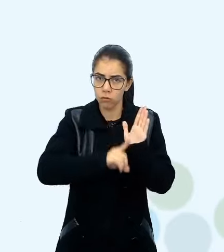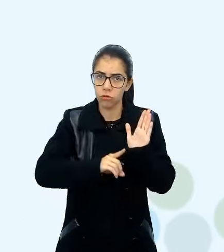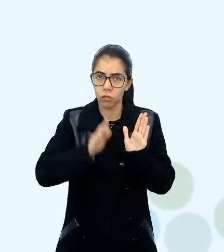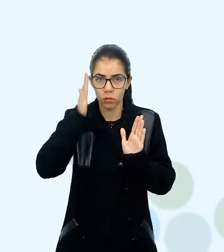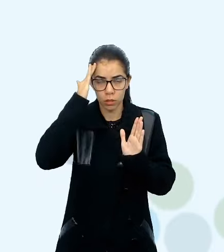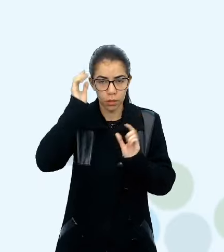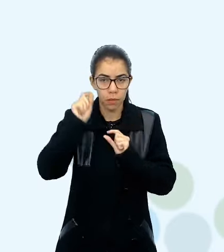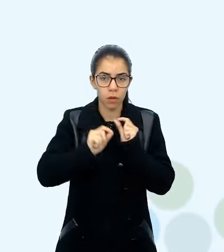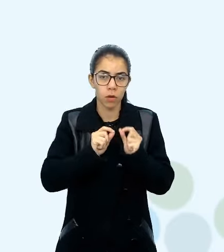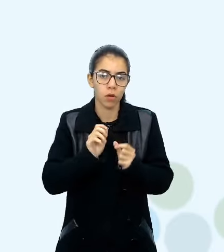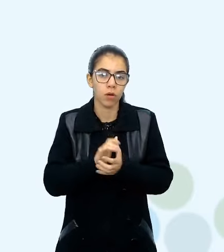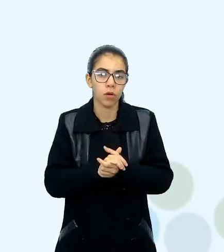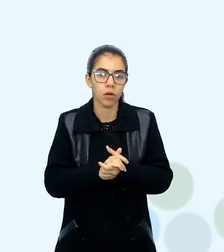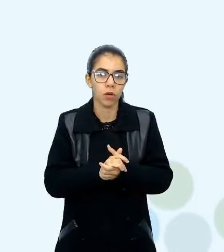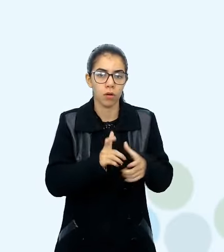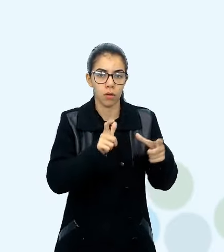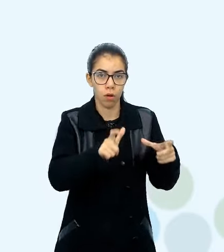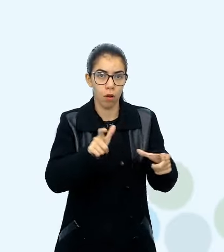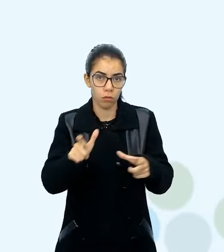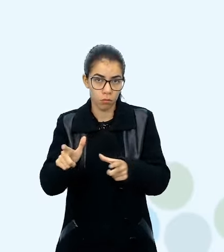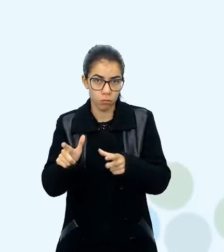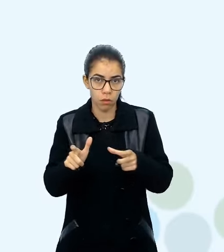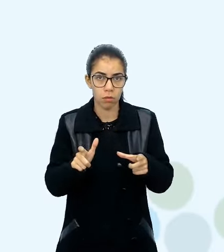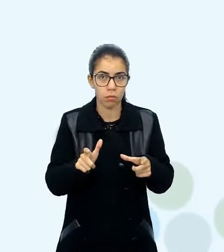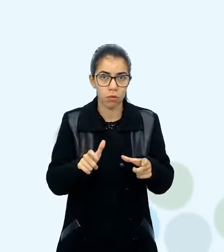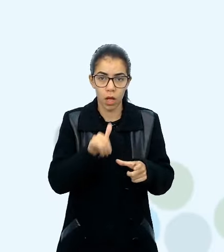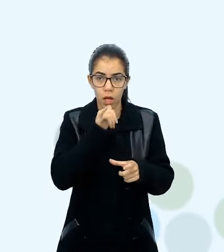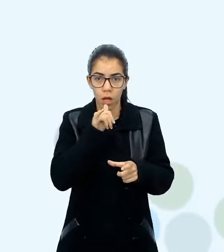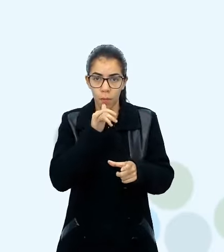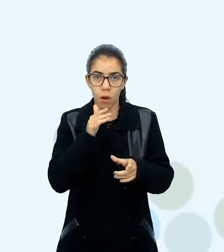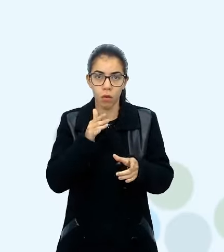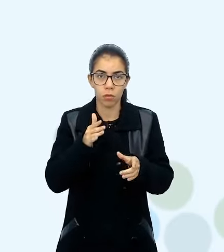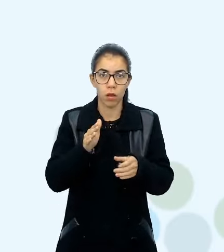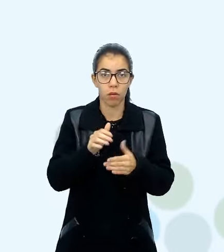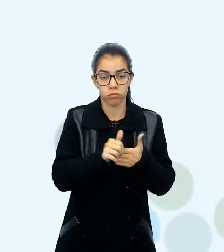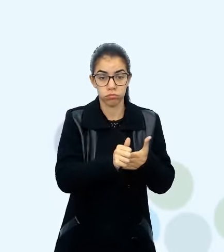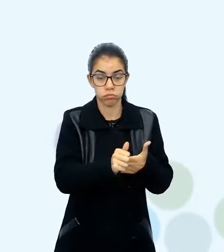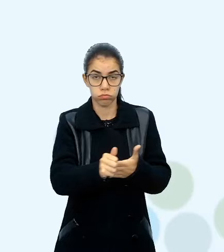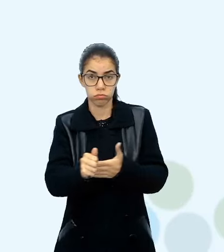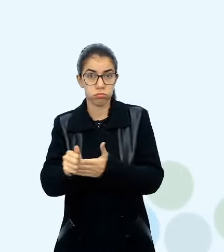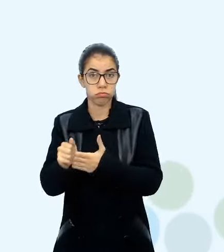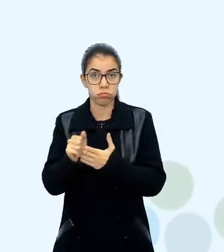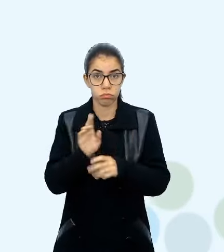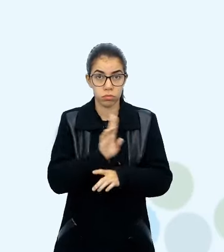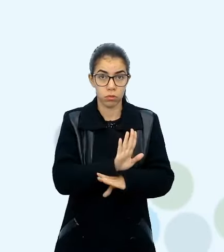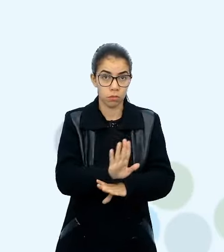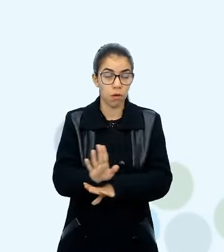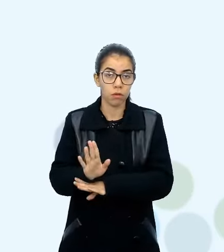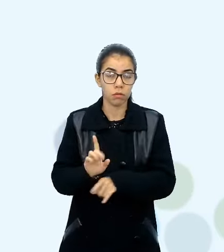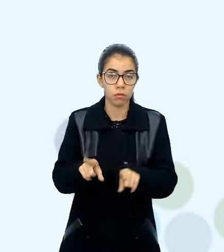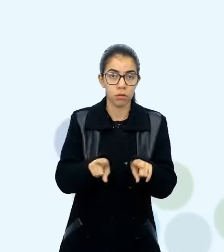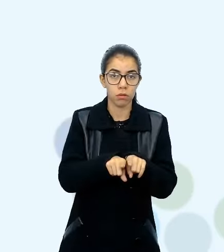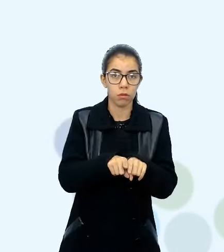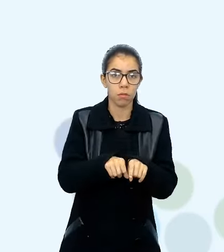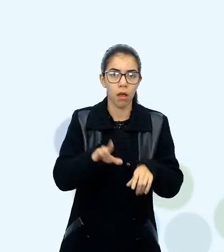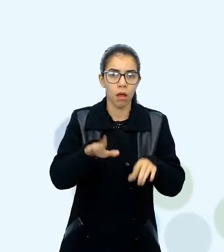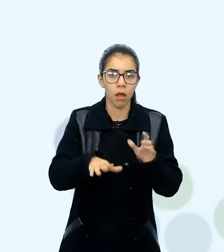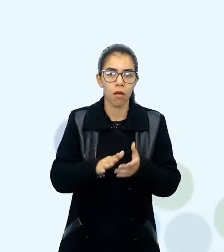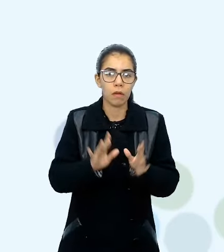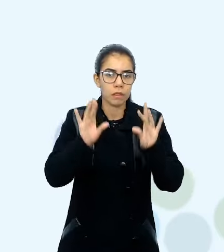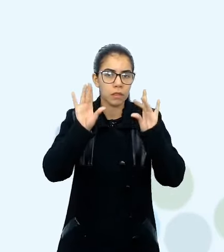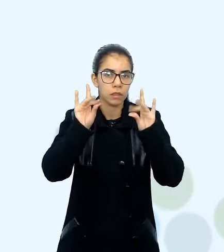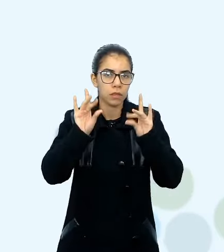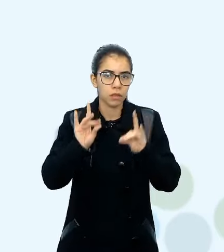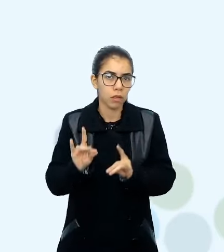saber aonde estão. Geralmente elas são levadas, são conduzidas, e em nenhum momento vai se fazendo descrição do que